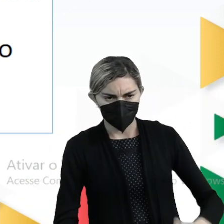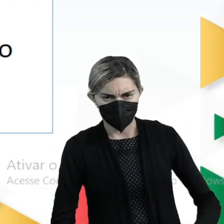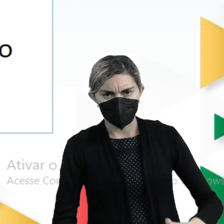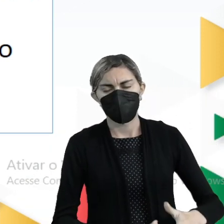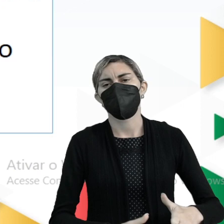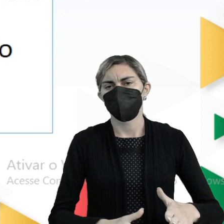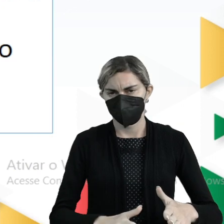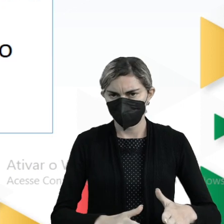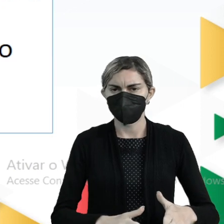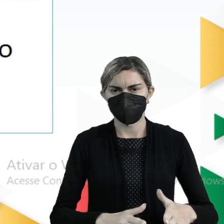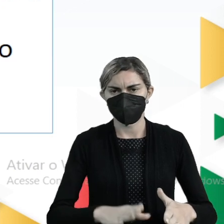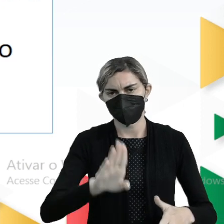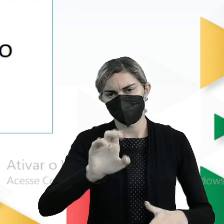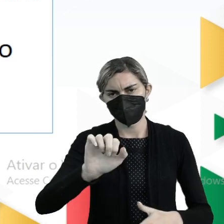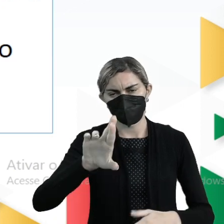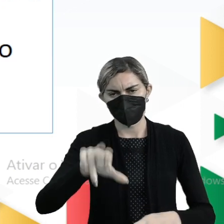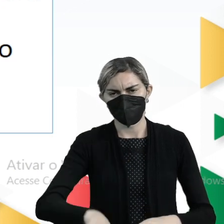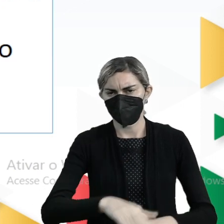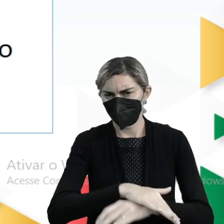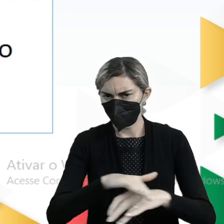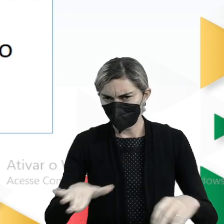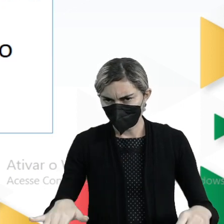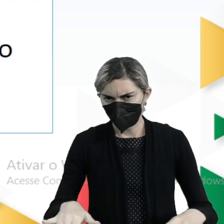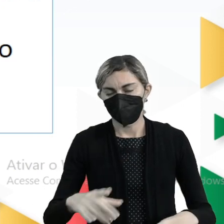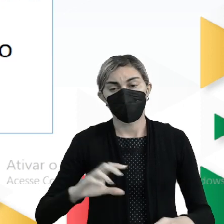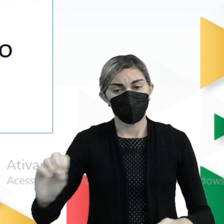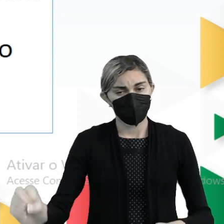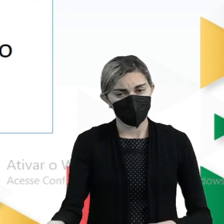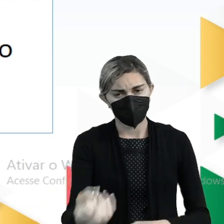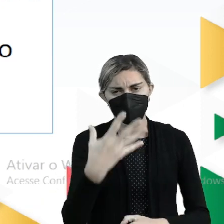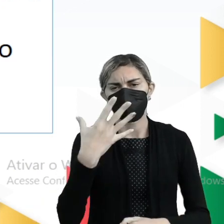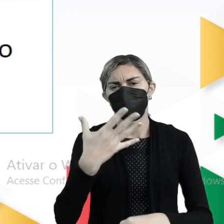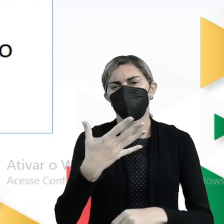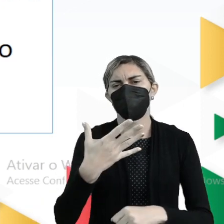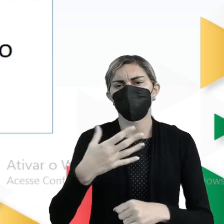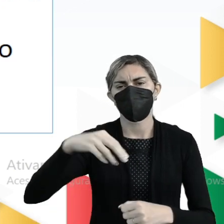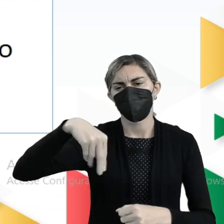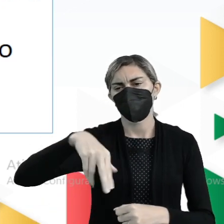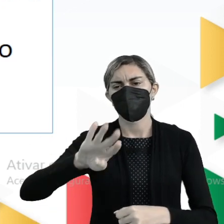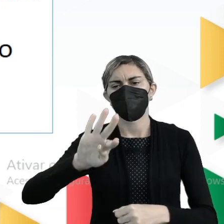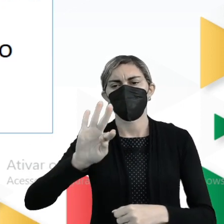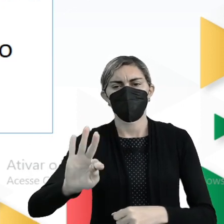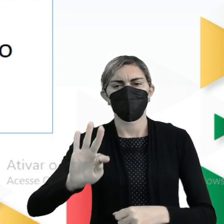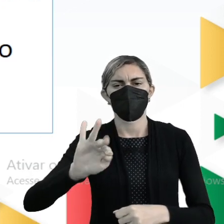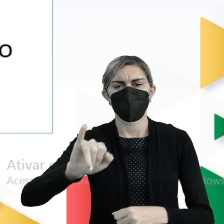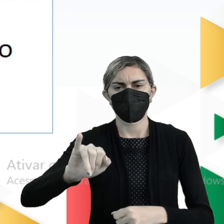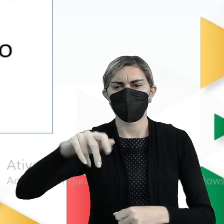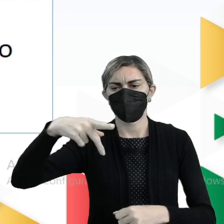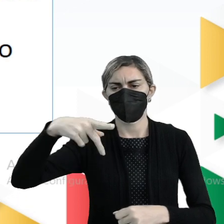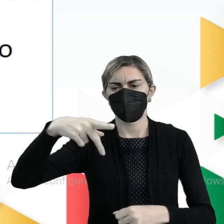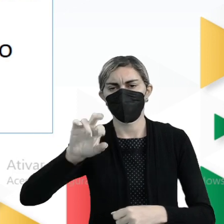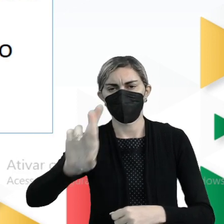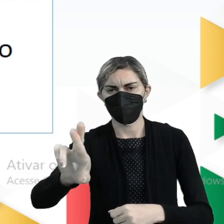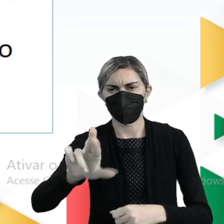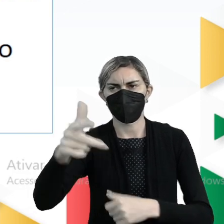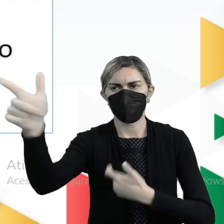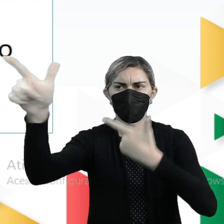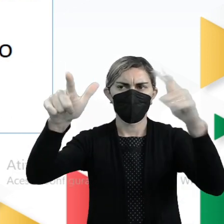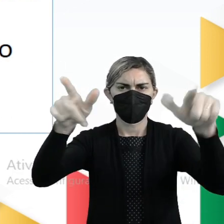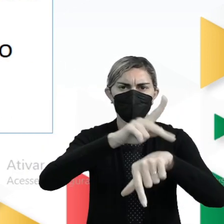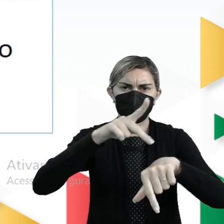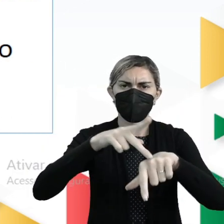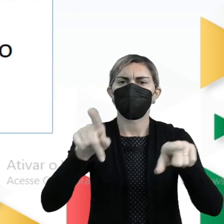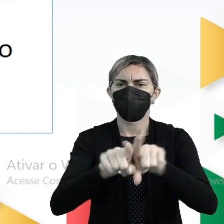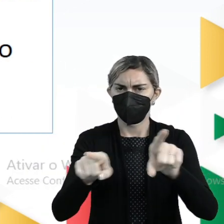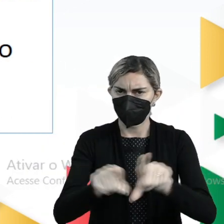queda de Guerra Fria, aí foi um novo modo chamado multipolar. Outras nações também estavam